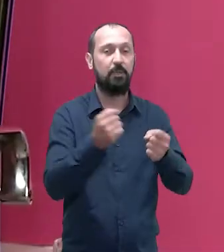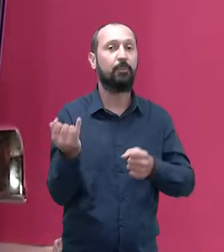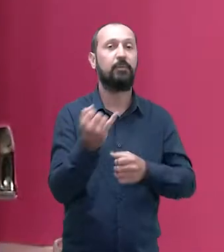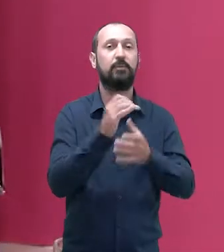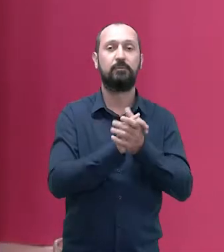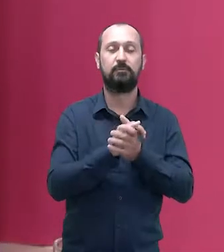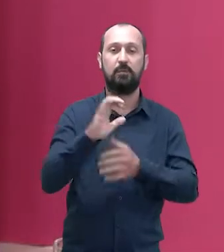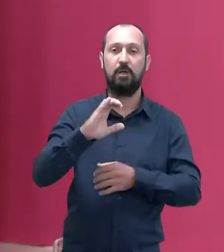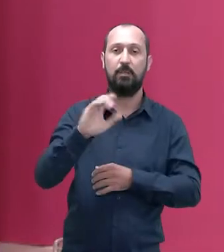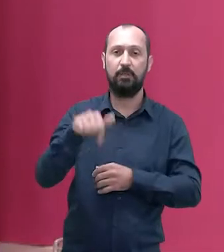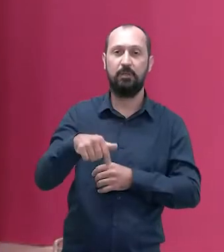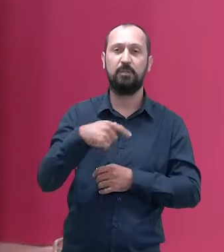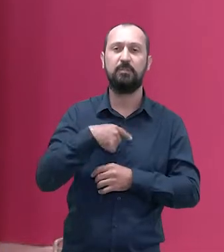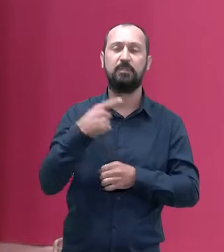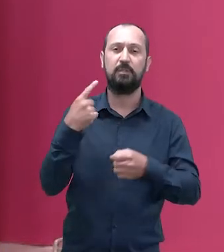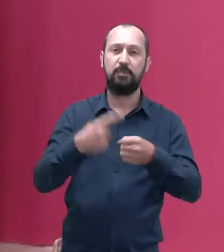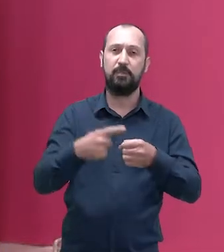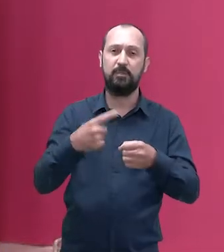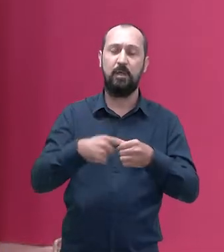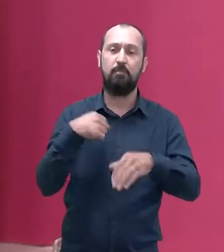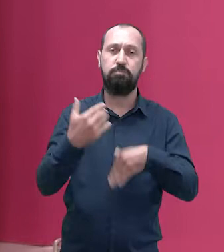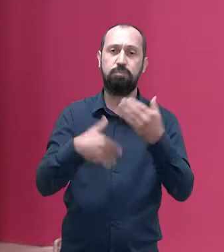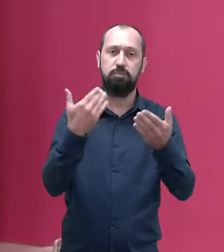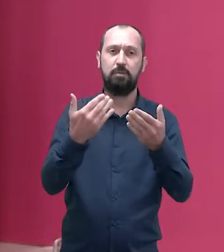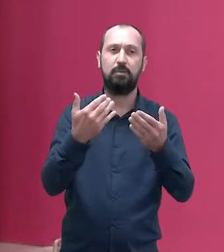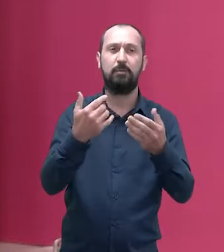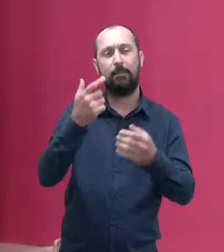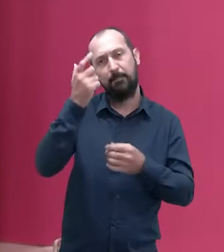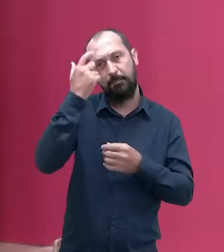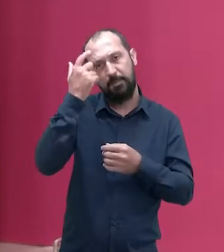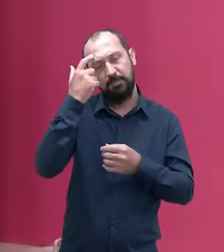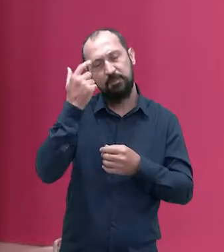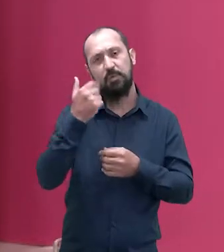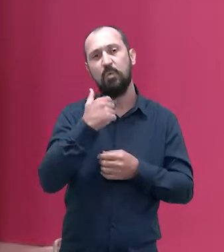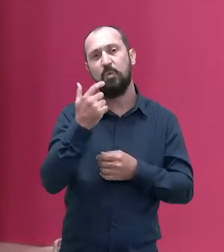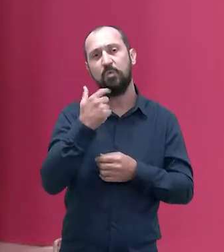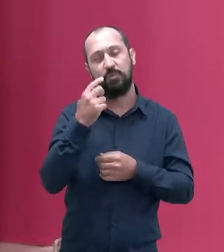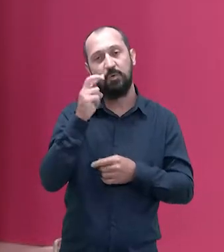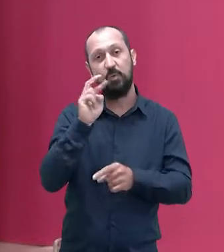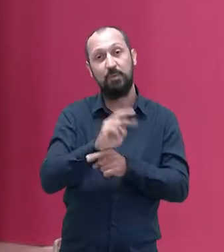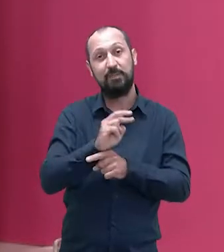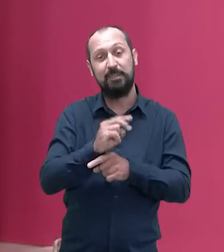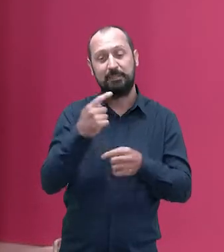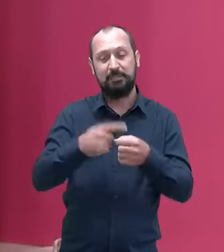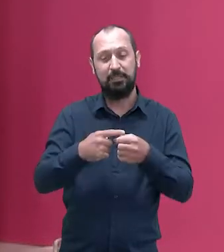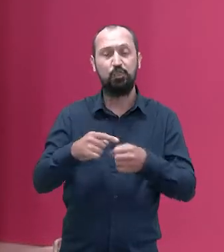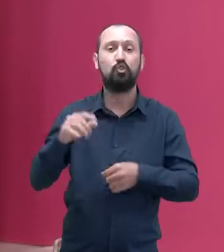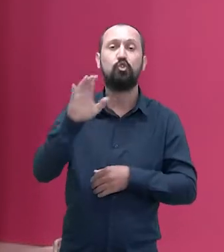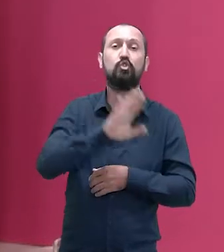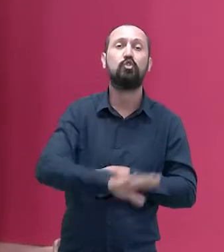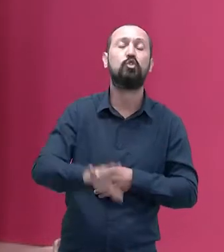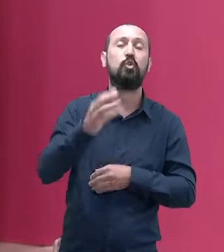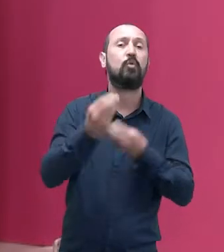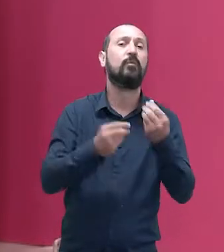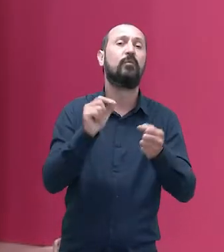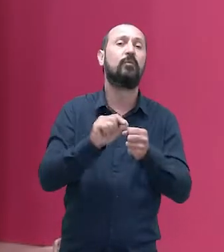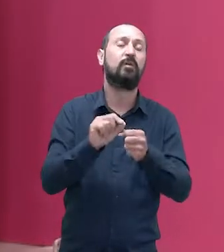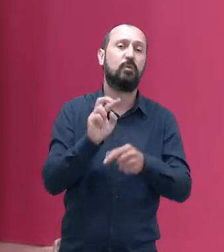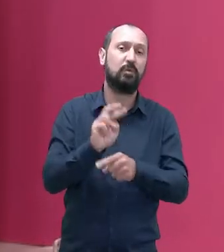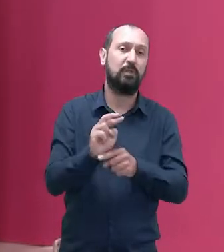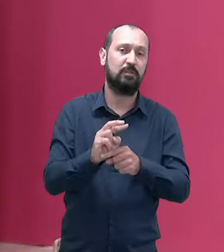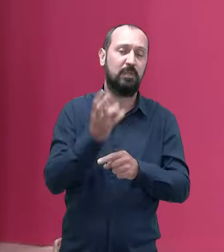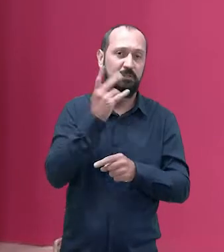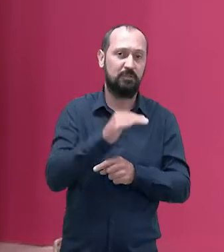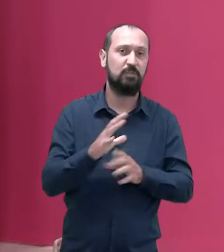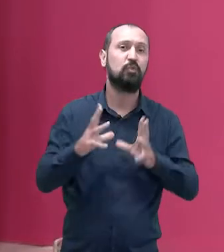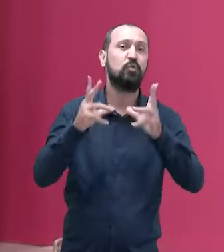importante. Rodrigo, Campo Grande, por ser uma capital em desenvolvimento, imagino que não dê para cobrir a cidade inteira, né? Como é feito o itinerário de